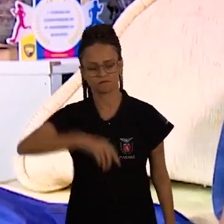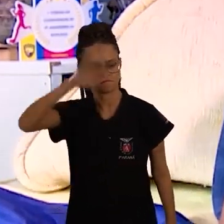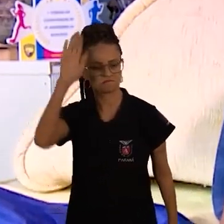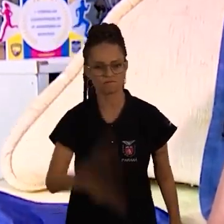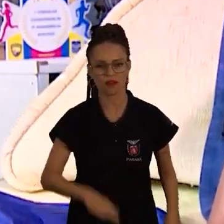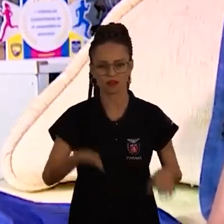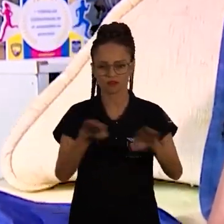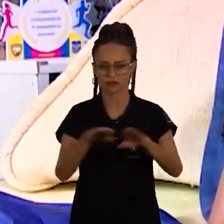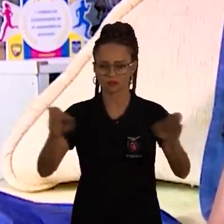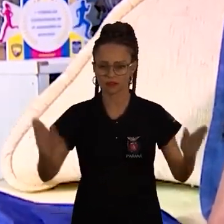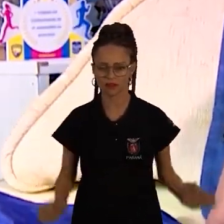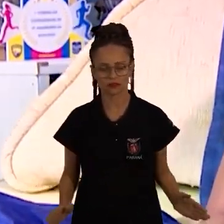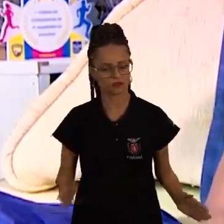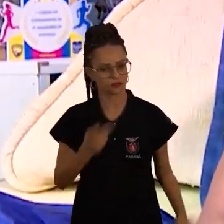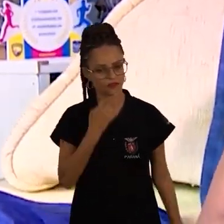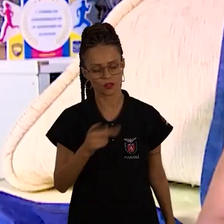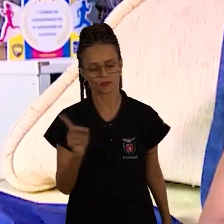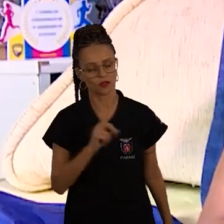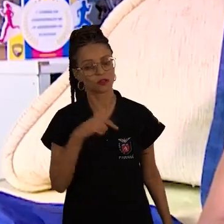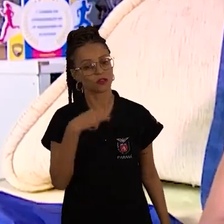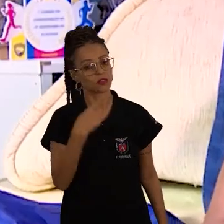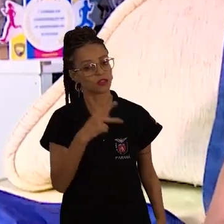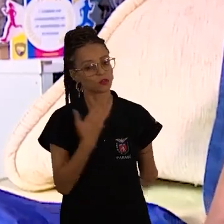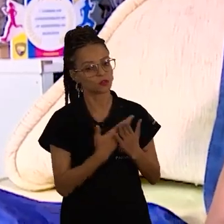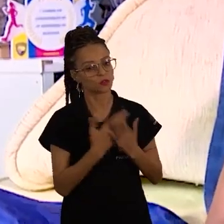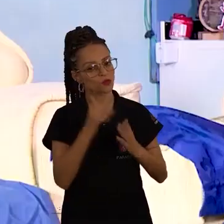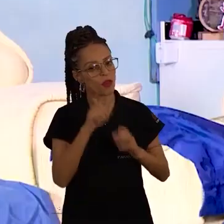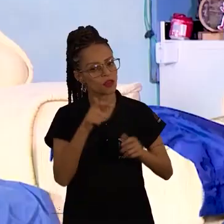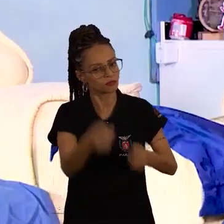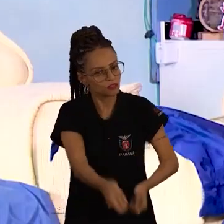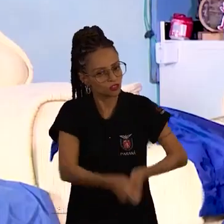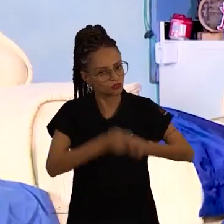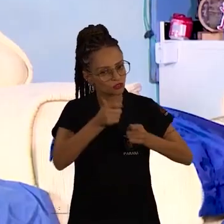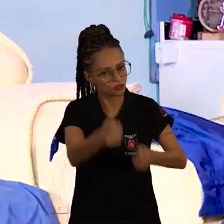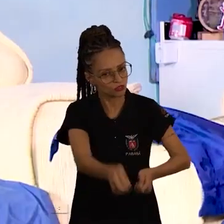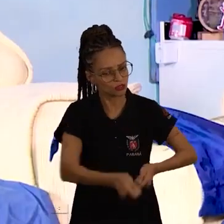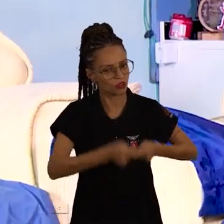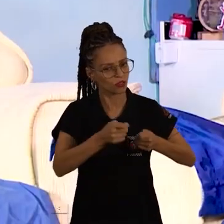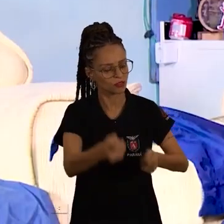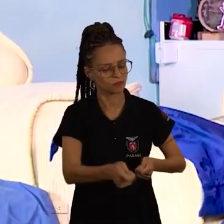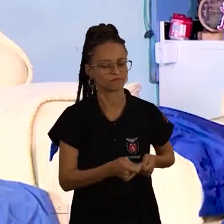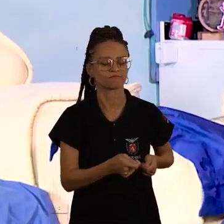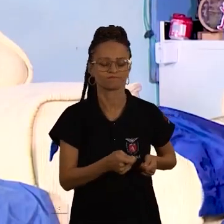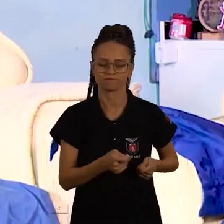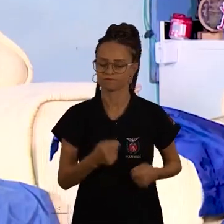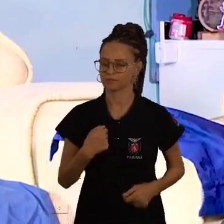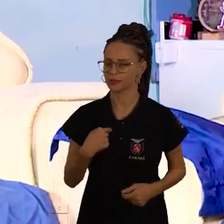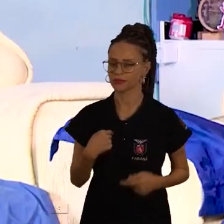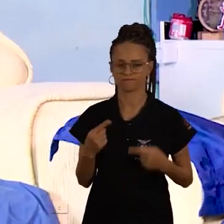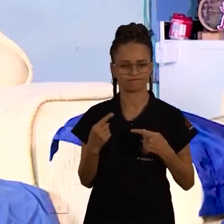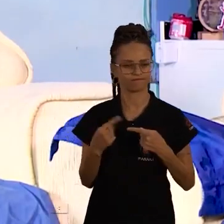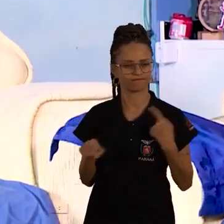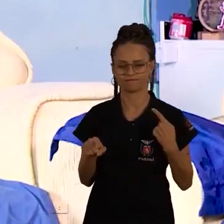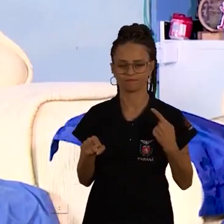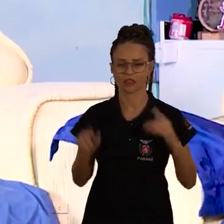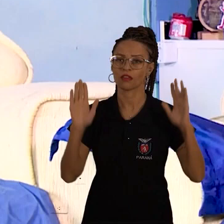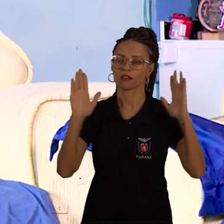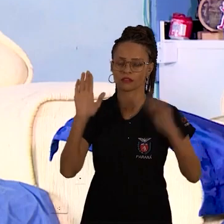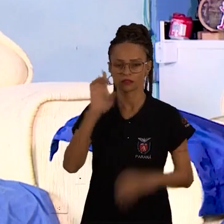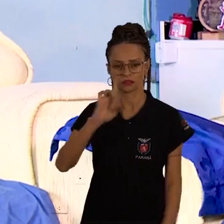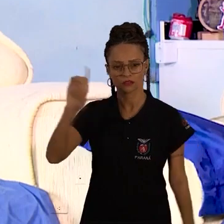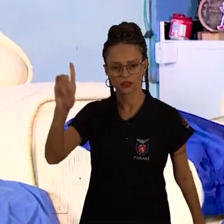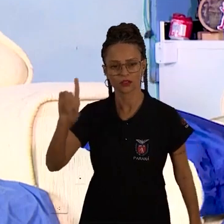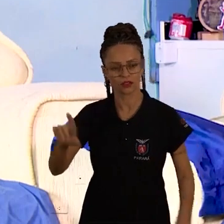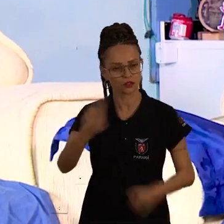mesa e ele disse assim que o meu estudo era uma enxada. Comigo não colou, né? Graças a Deus,